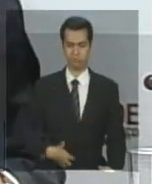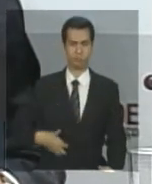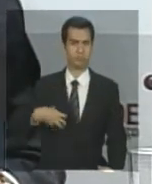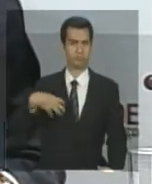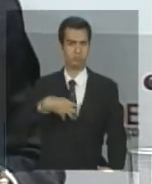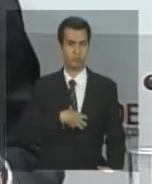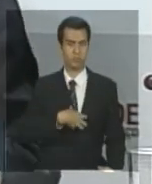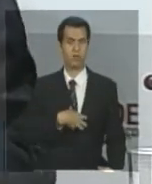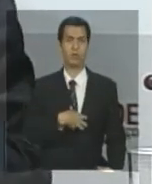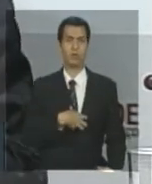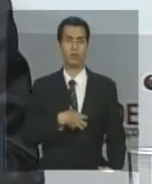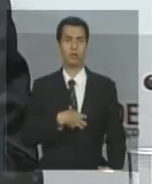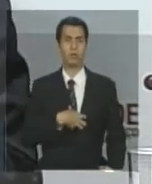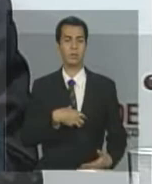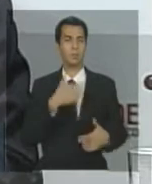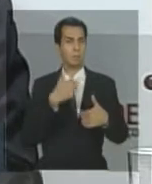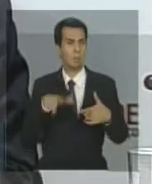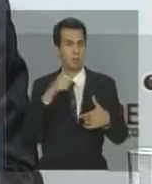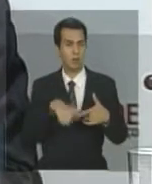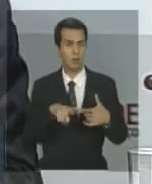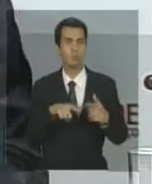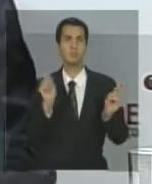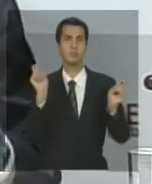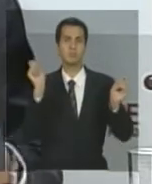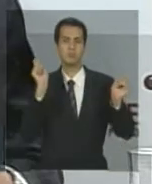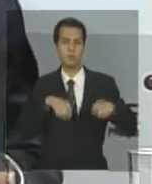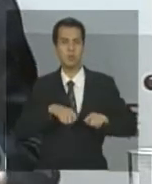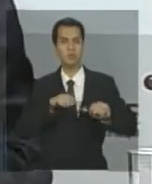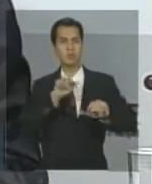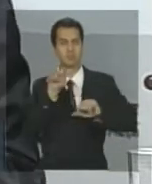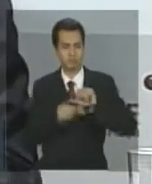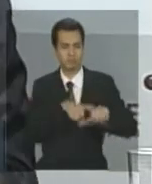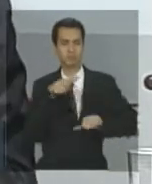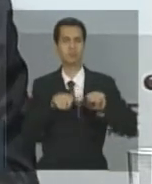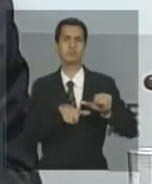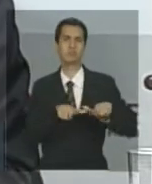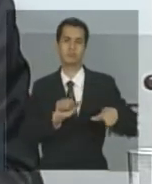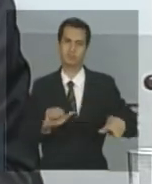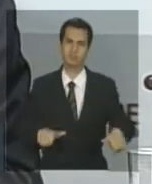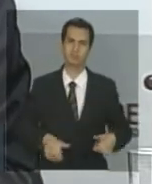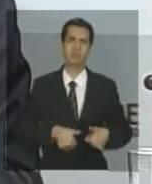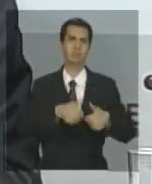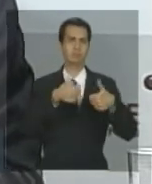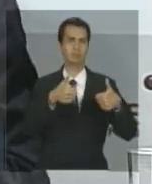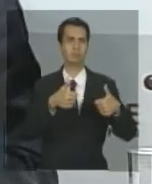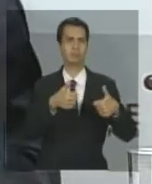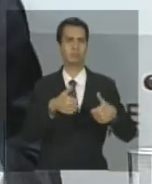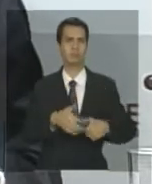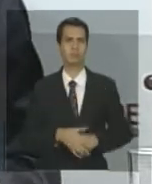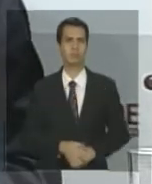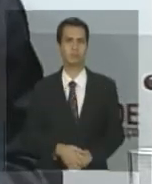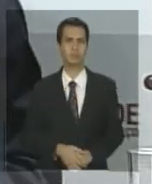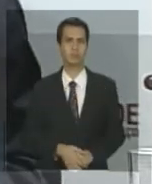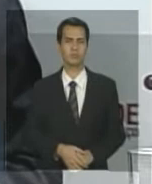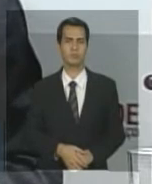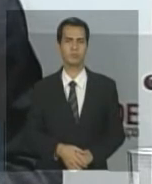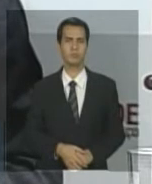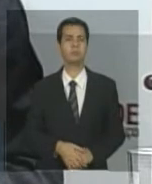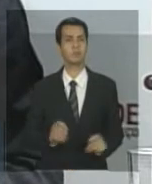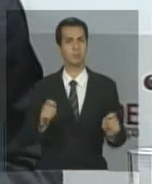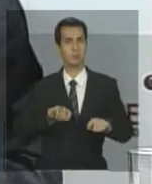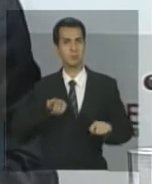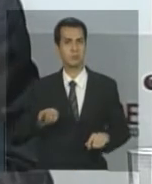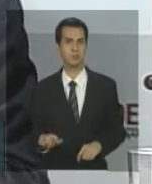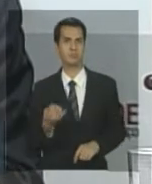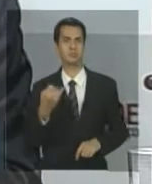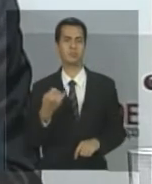para o transplante possa ser um órgão viável, aproveitar mais os órgãos que são doados. Isso também, essas técnicas,